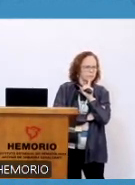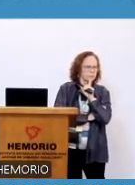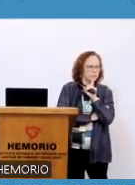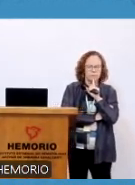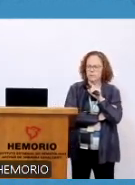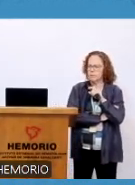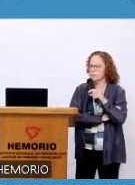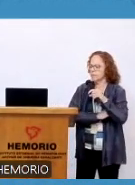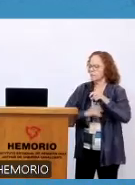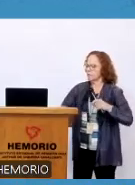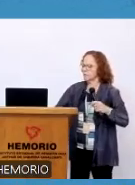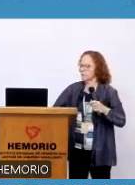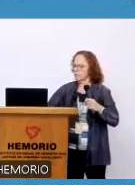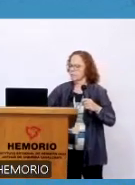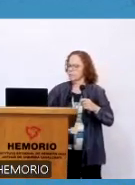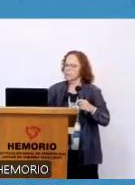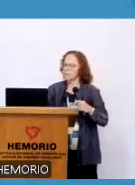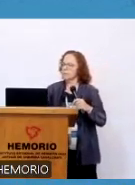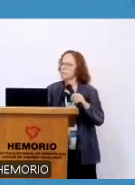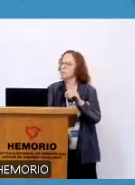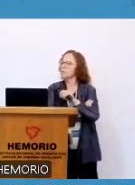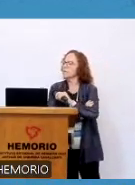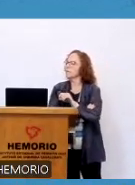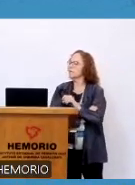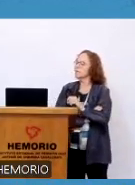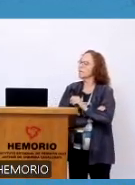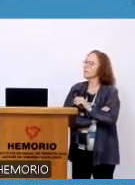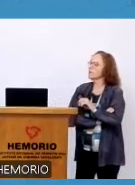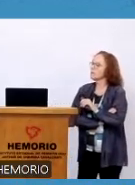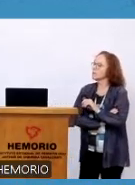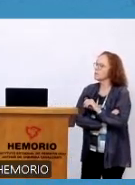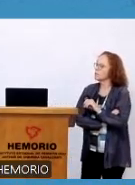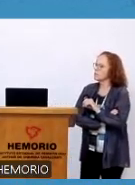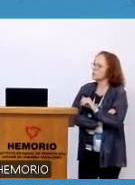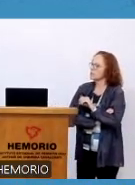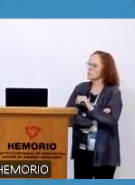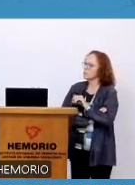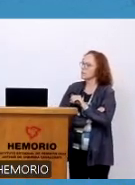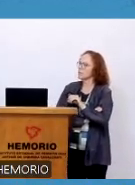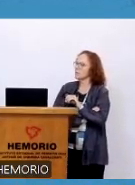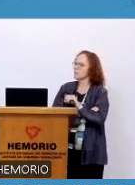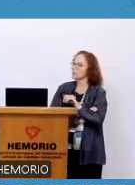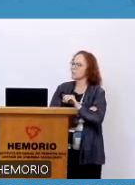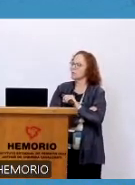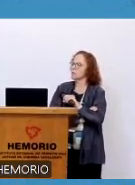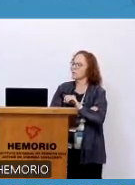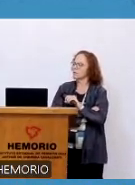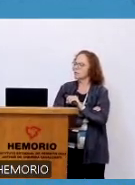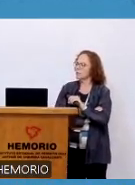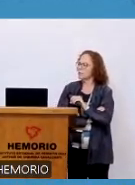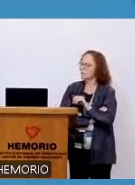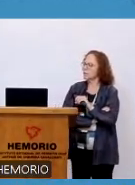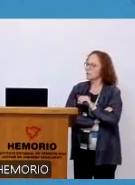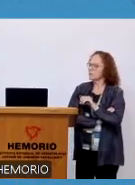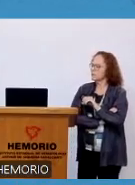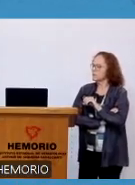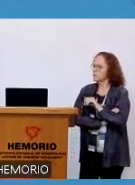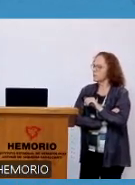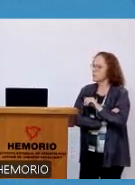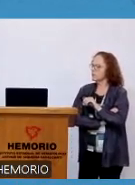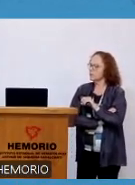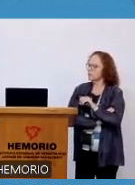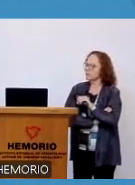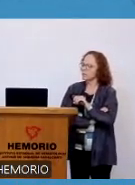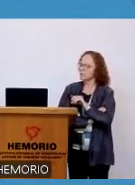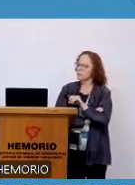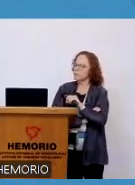essas pessoas devam então se regularizar no seu conselho, porque a partir de agora isso vai ser muito importante. Né? E a